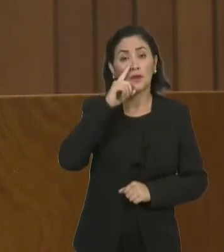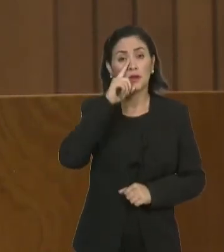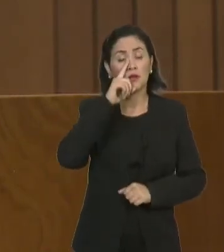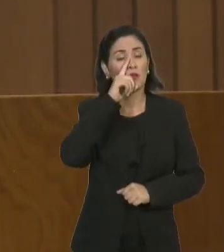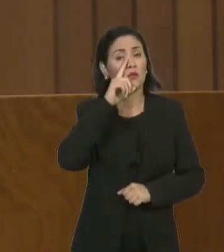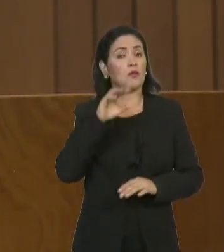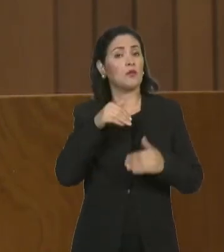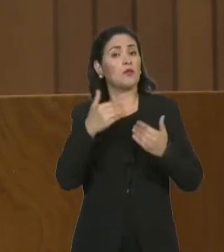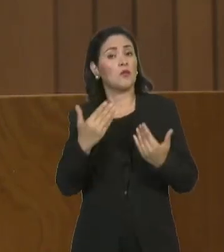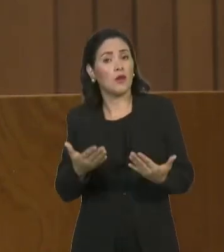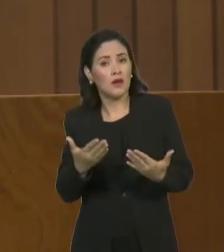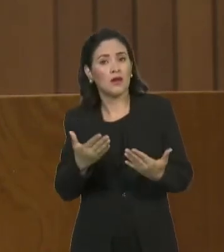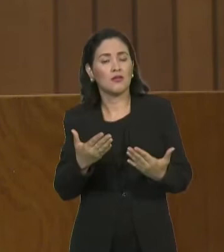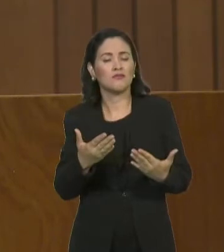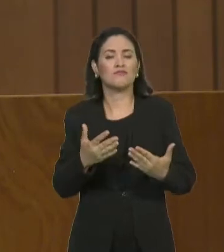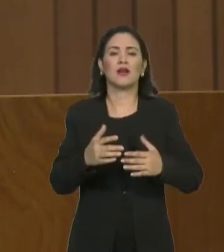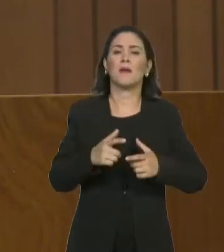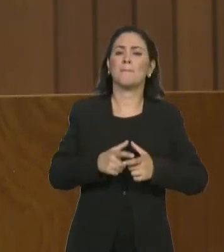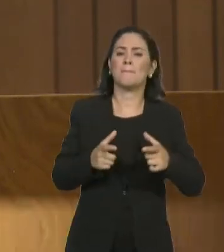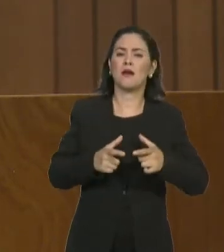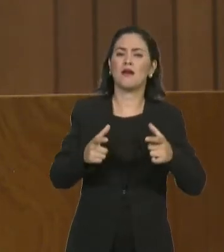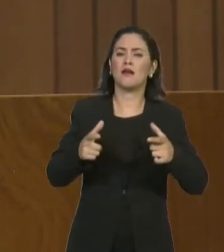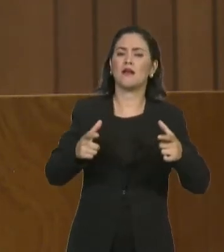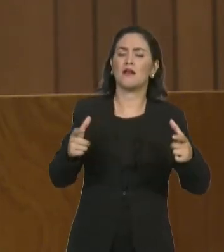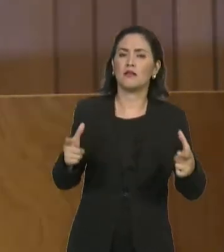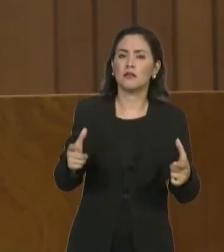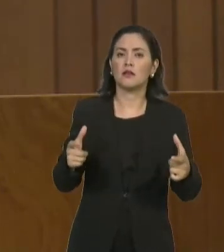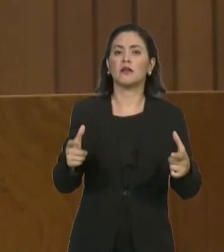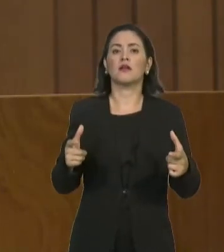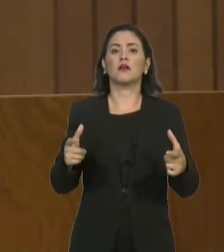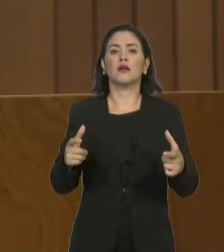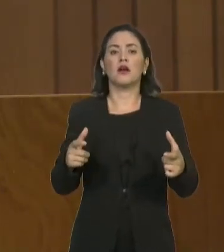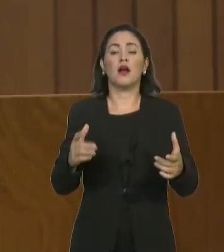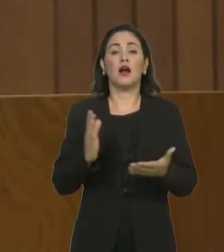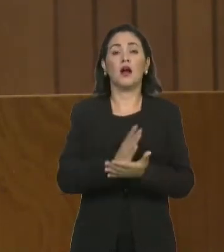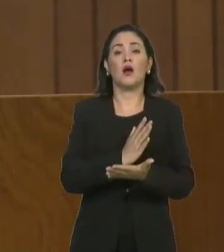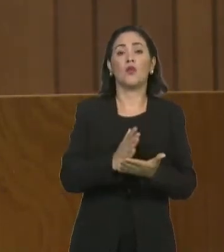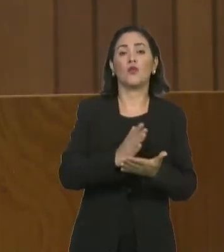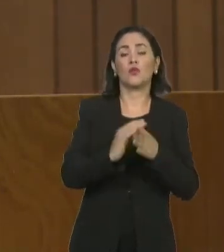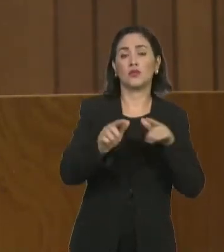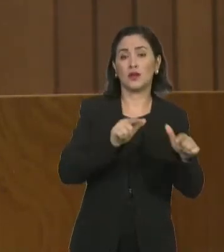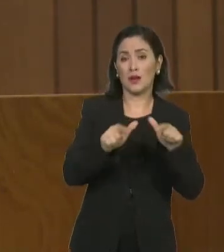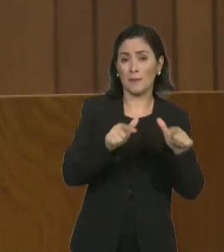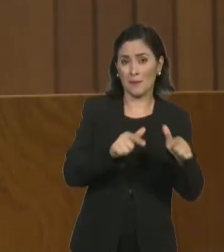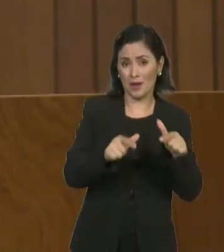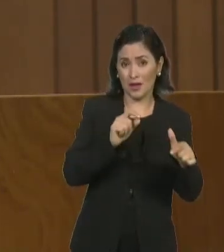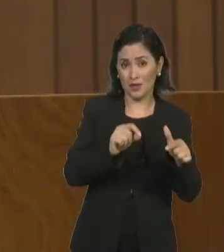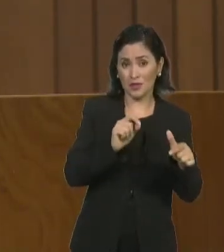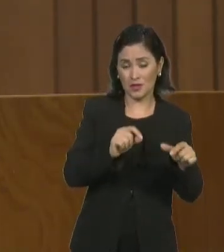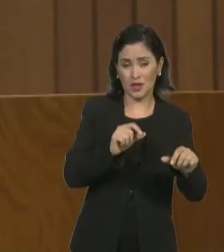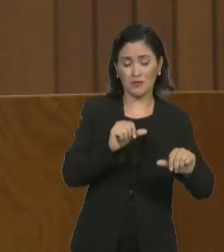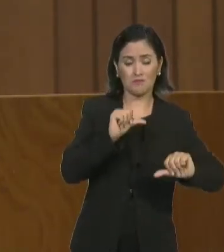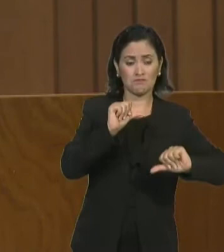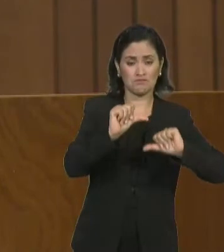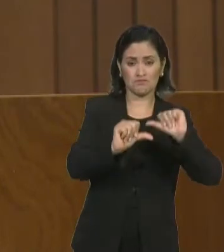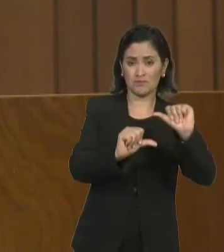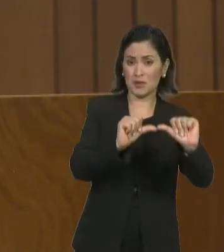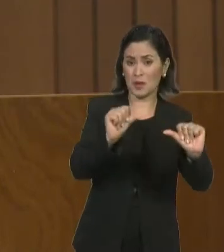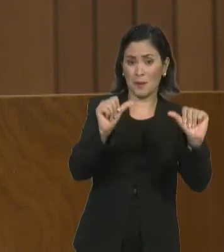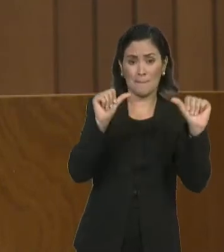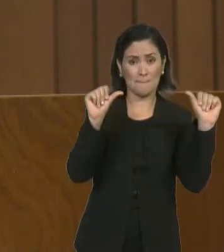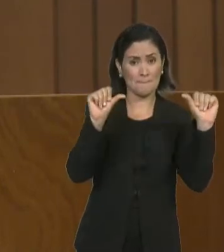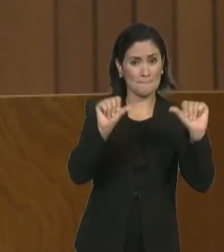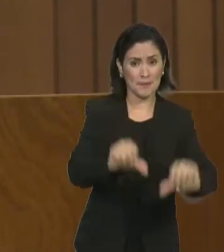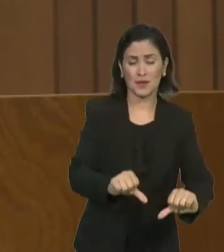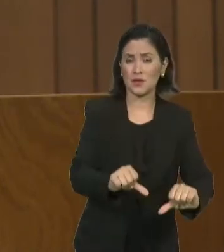idade que os órgãos licenciadores tomem decisões de forma discricionária se o problema do licenciamento é um problema